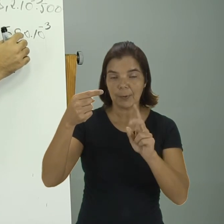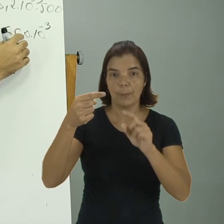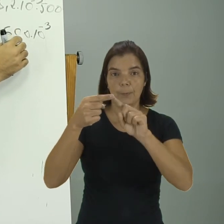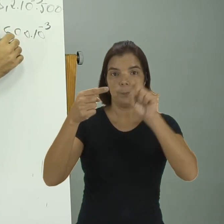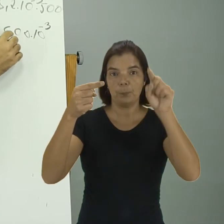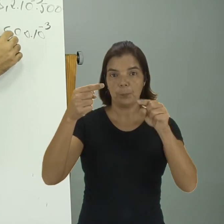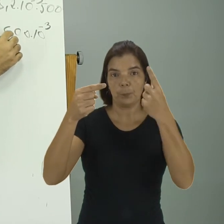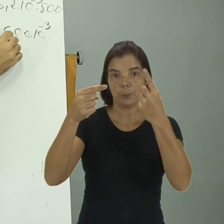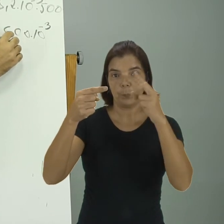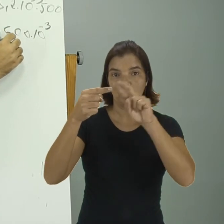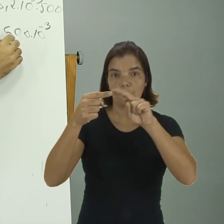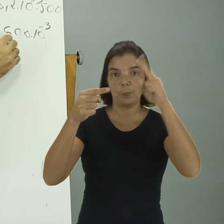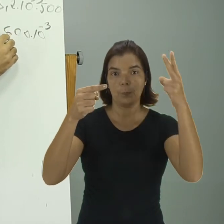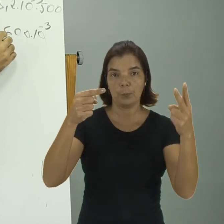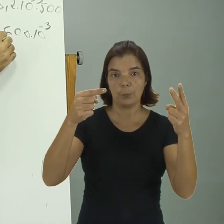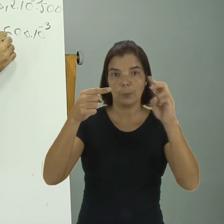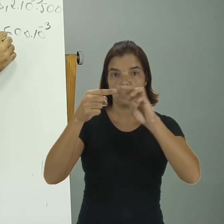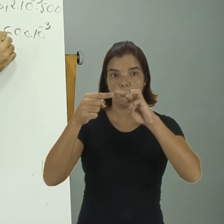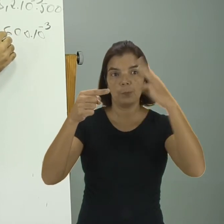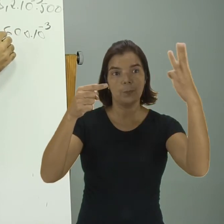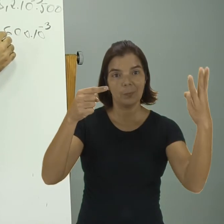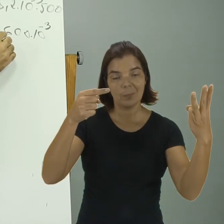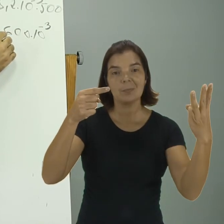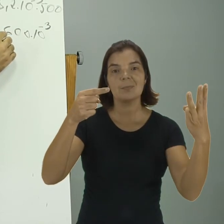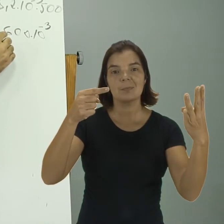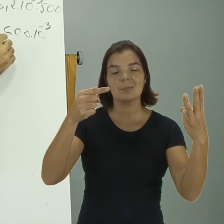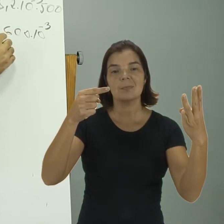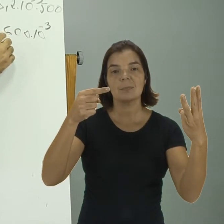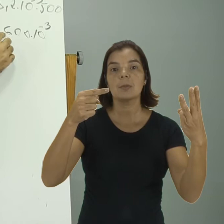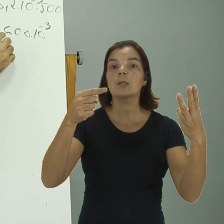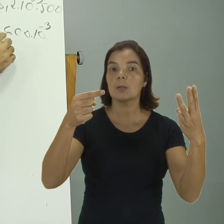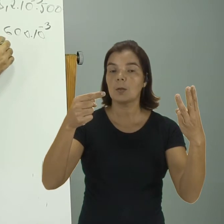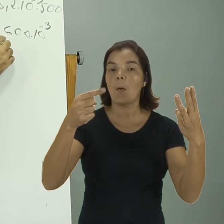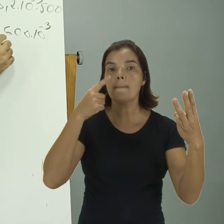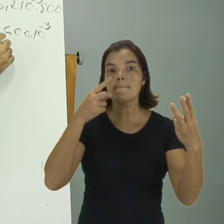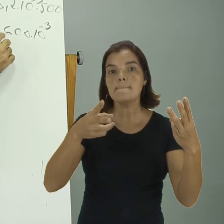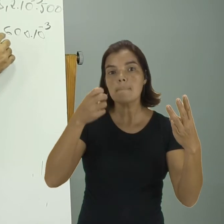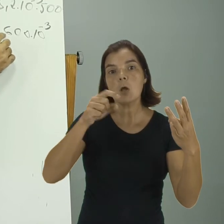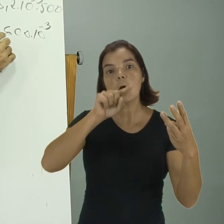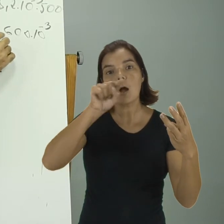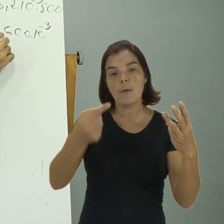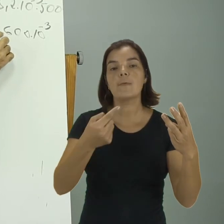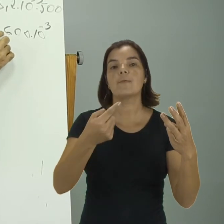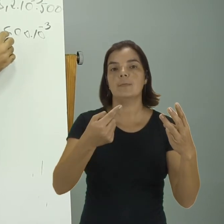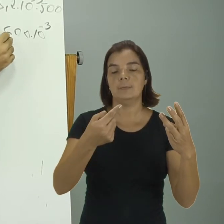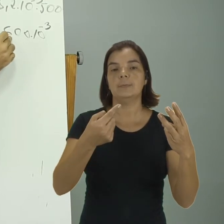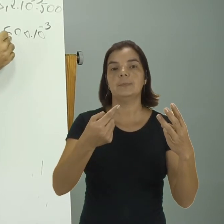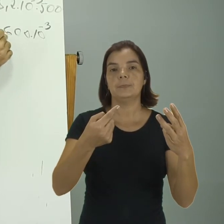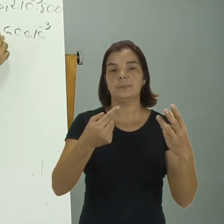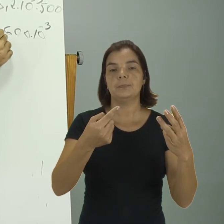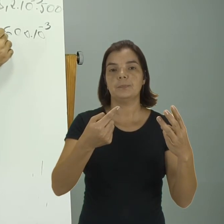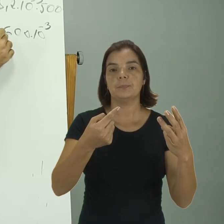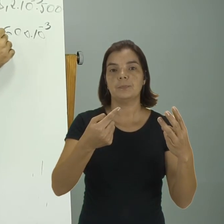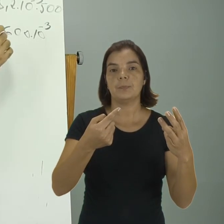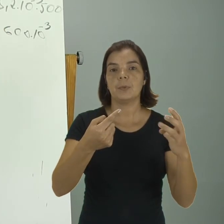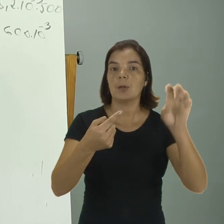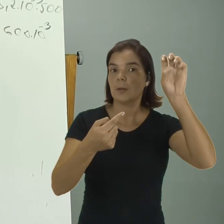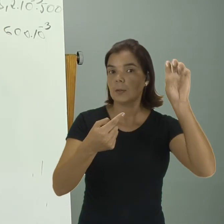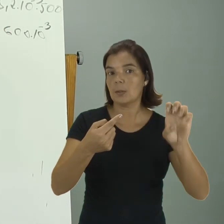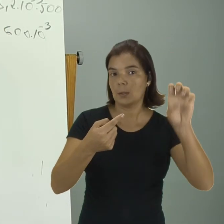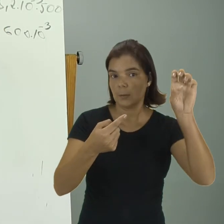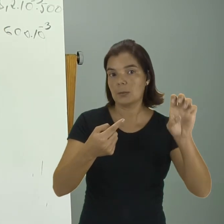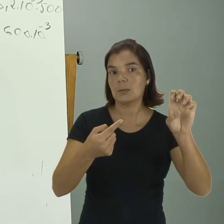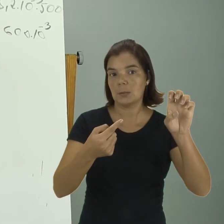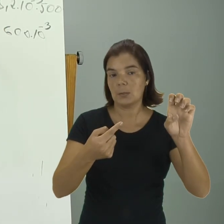1, 2, 3. Então, nota que a vírgula vai ficar na esquerda do